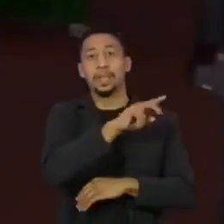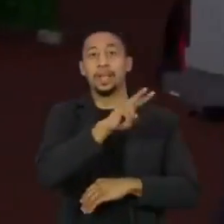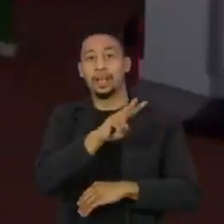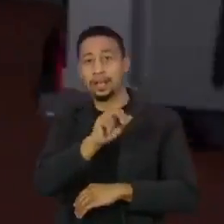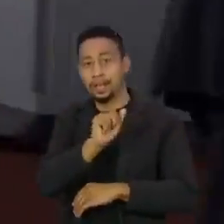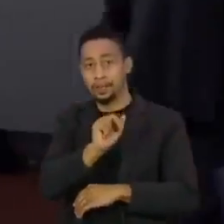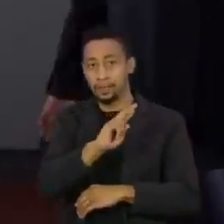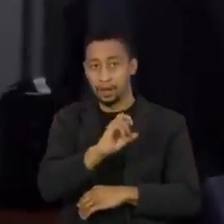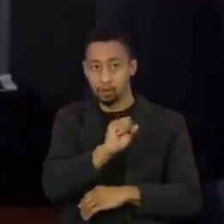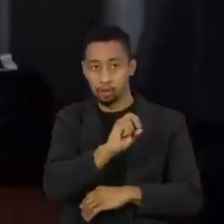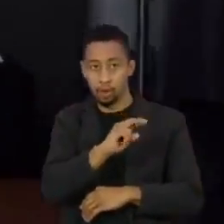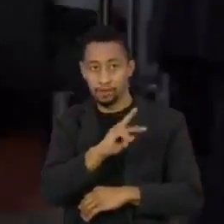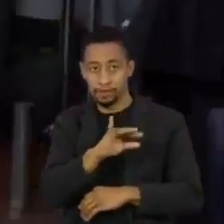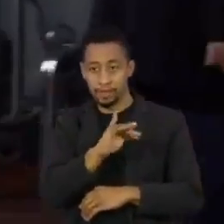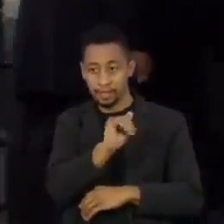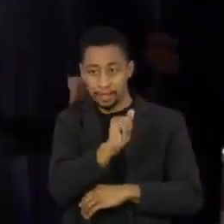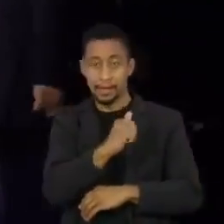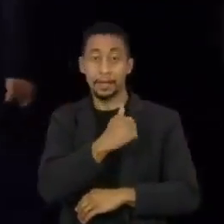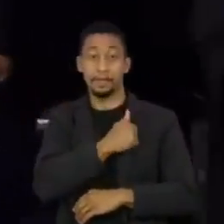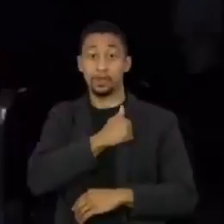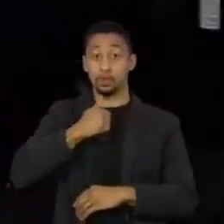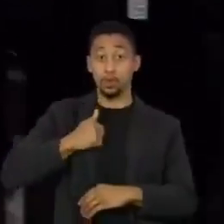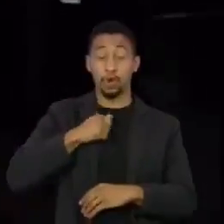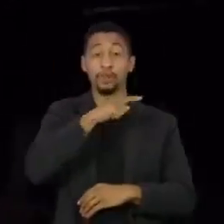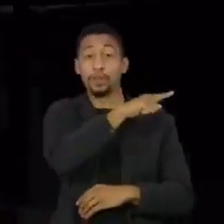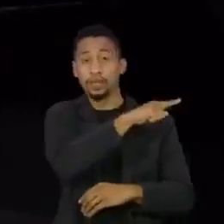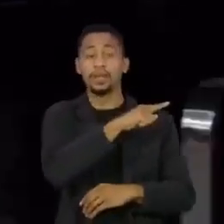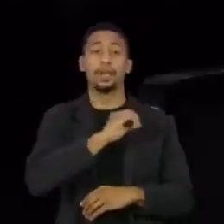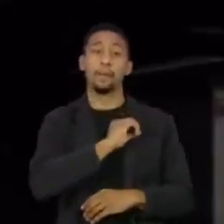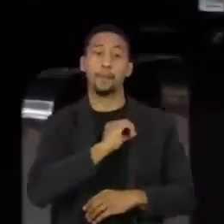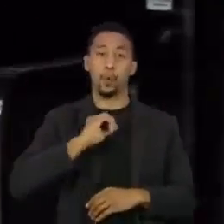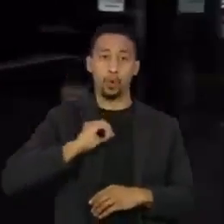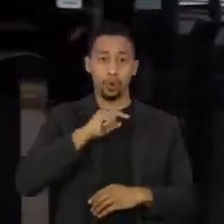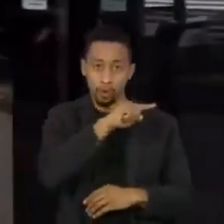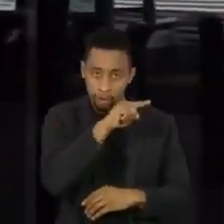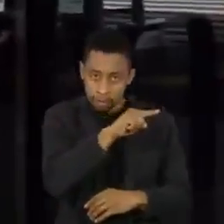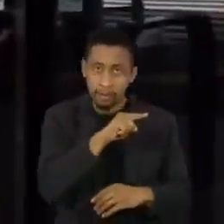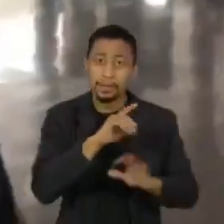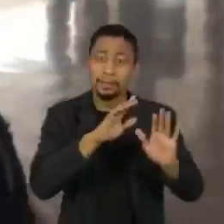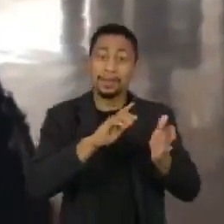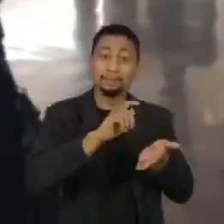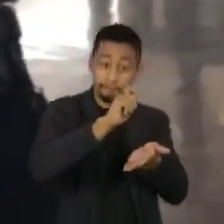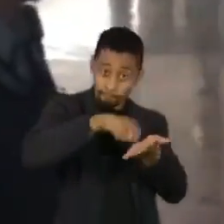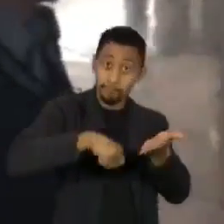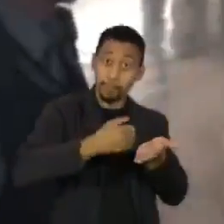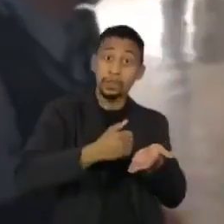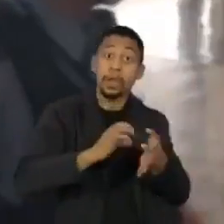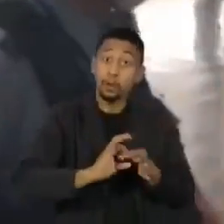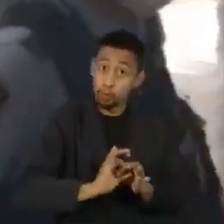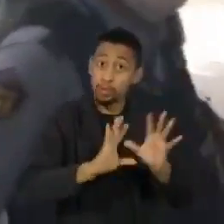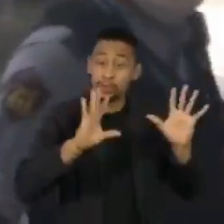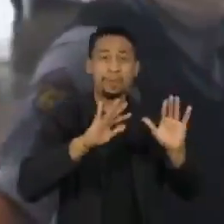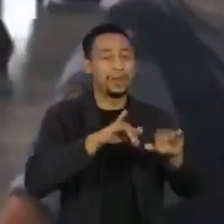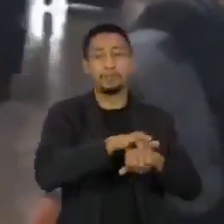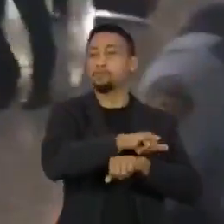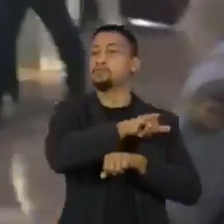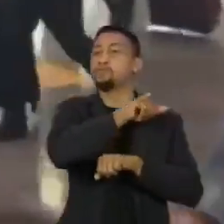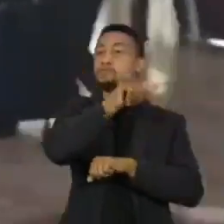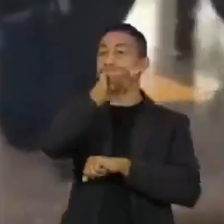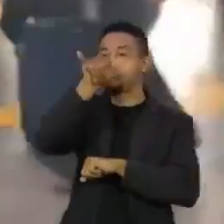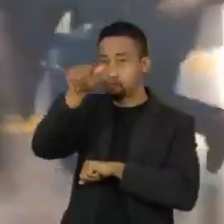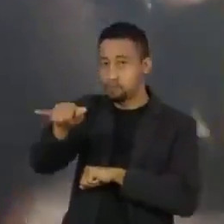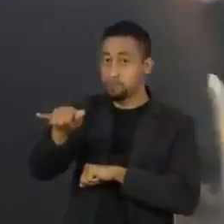depois que aquele país conceder um visto humanitário a ela na segunda-feira em vez disso foi visto